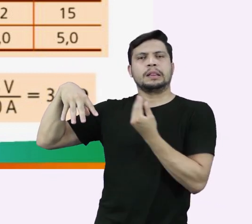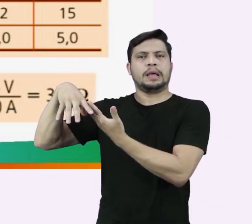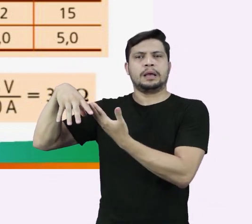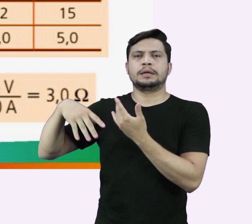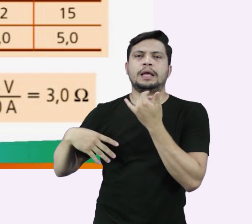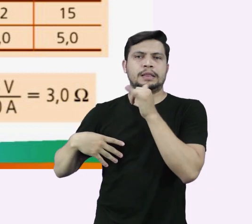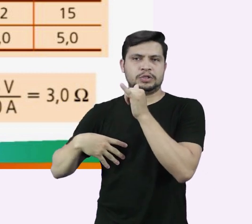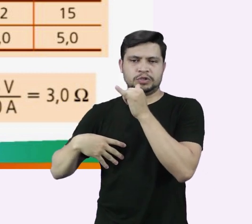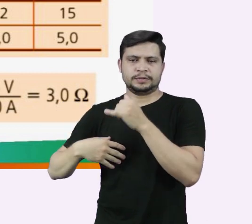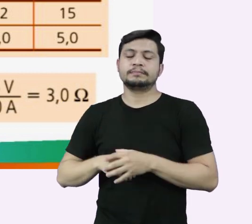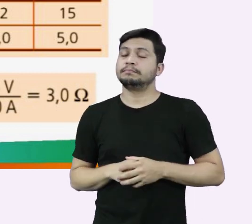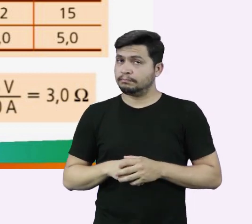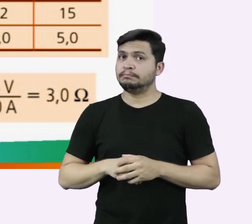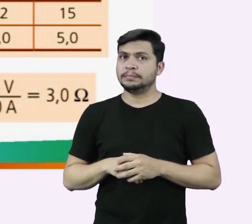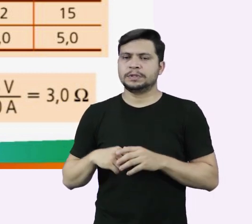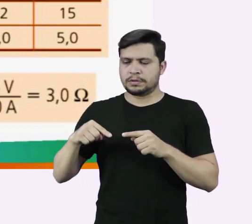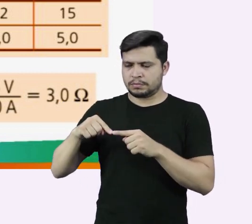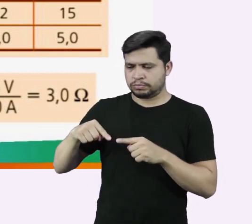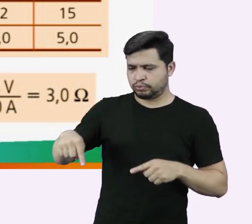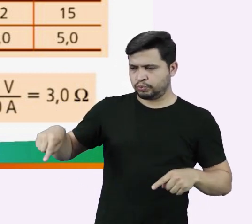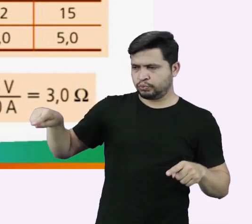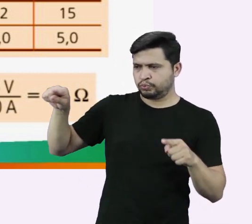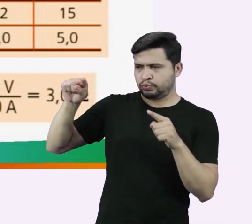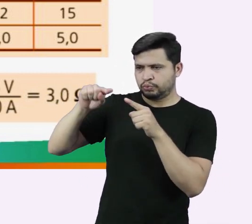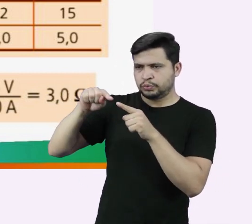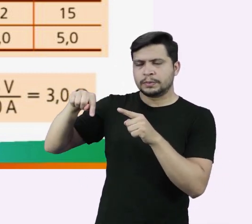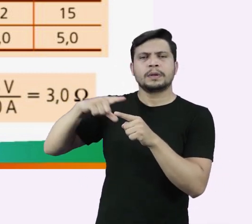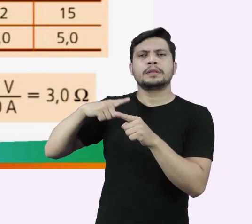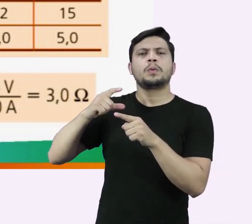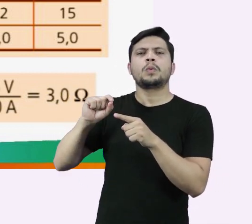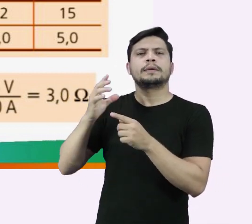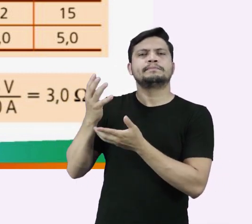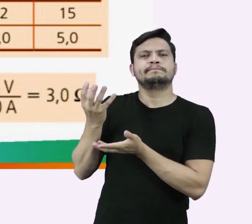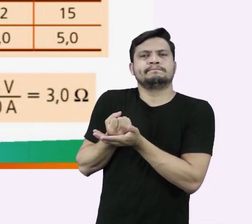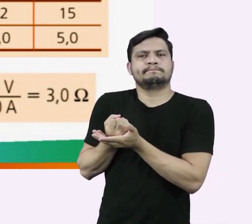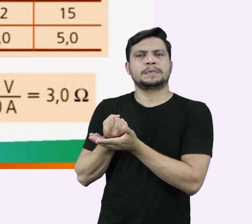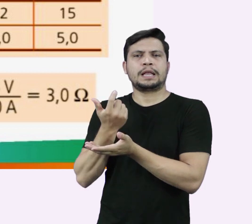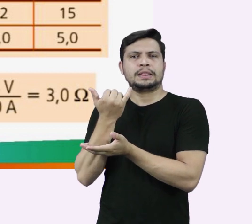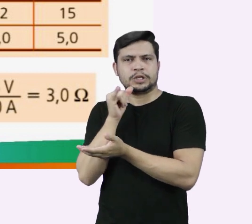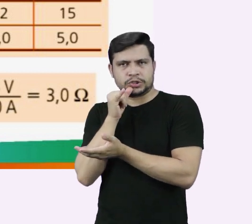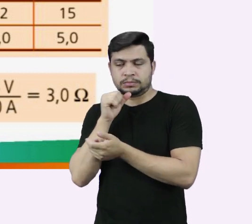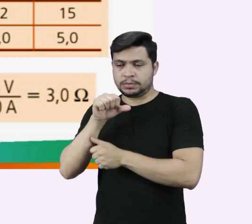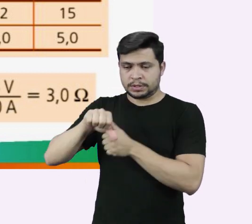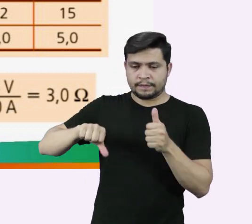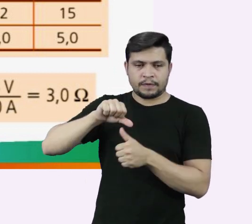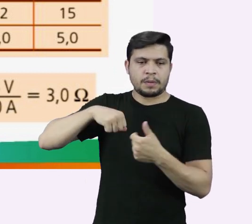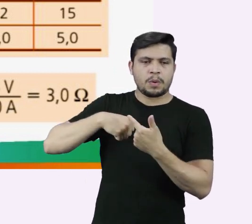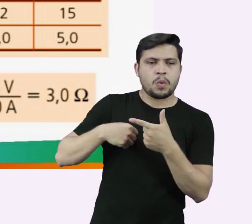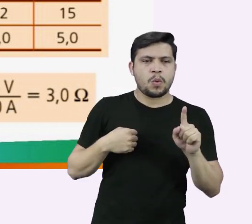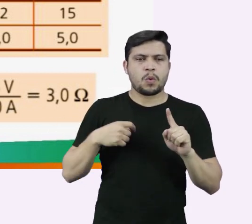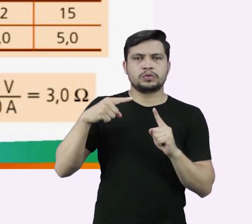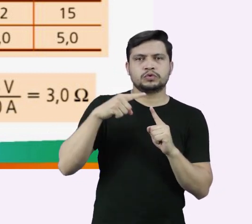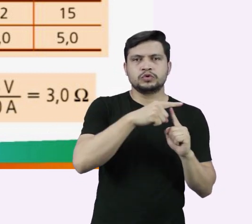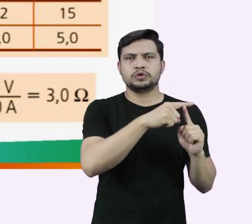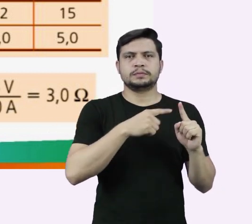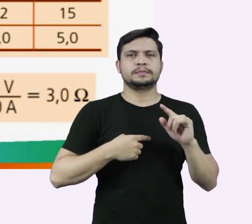ele vai captar parte dessa energia, no caso a energia elétrica, e vai transformá-lo em uma outra forma de energia. Essa